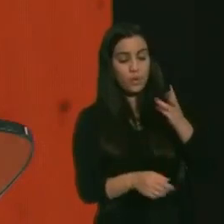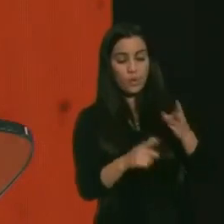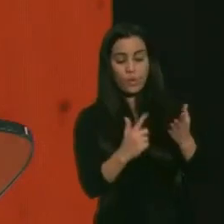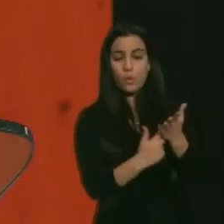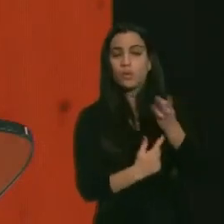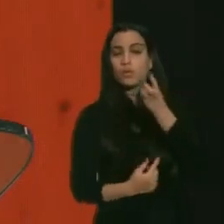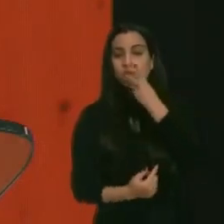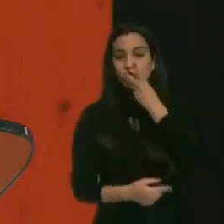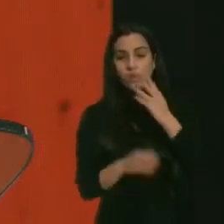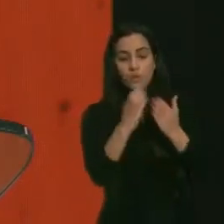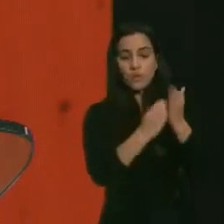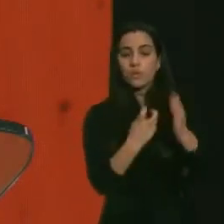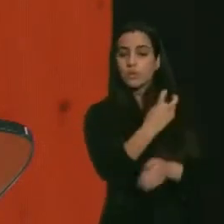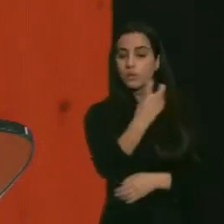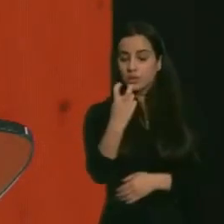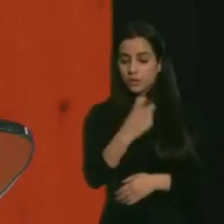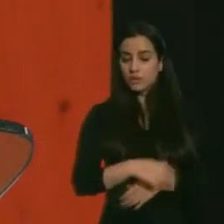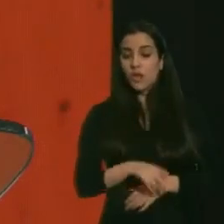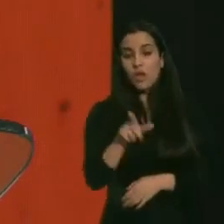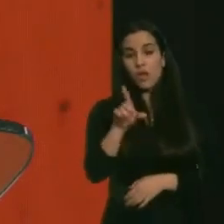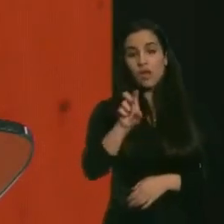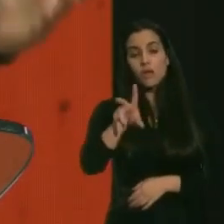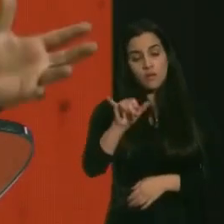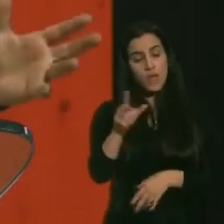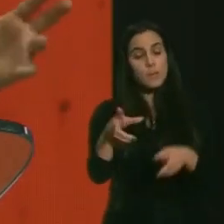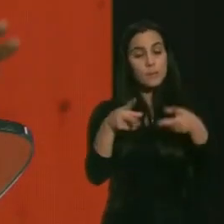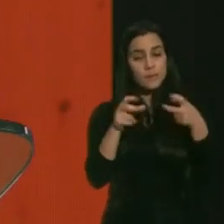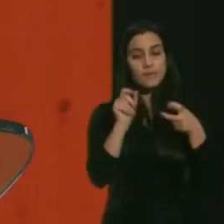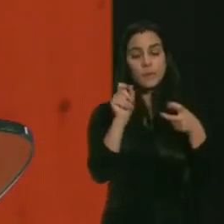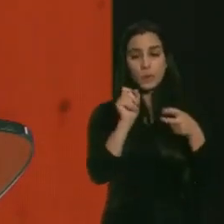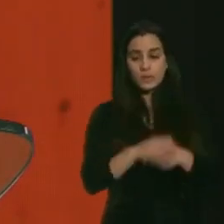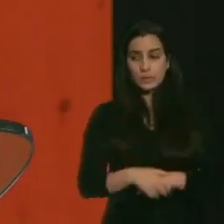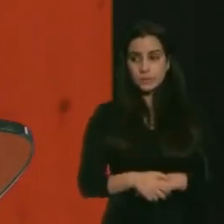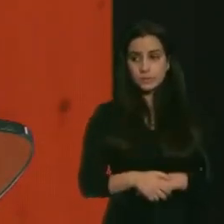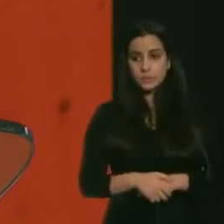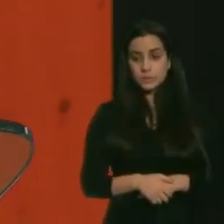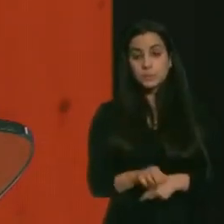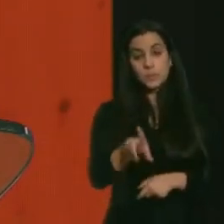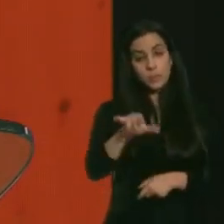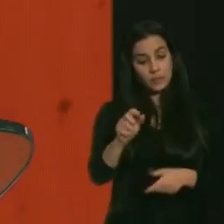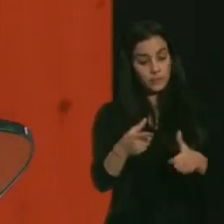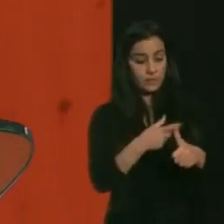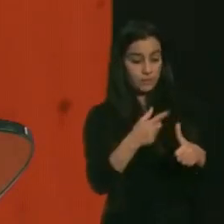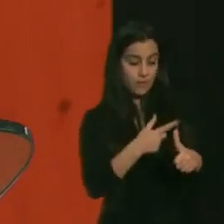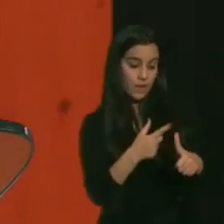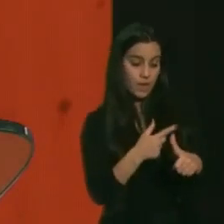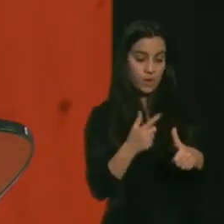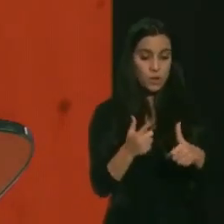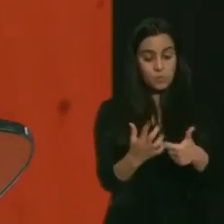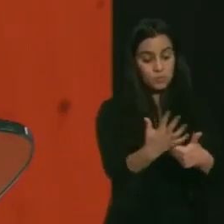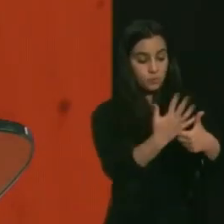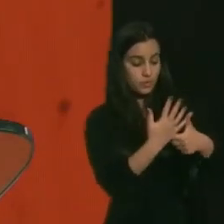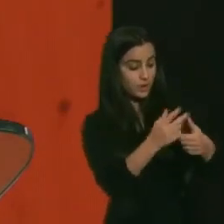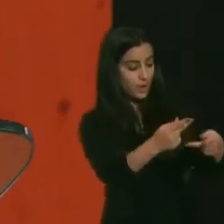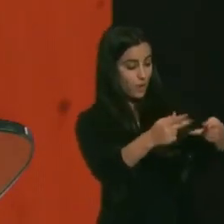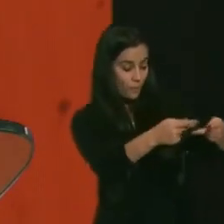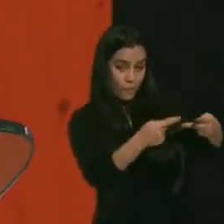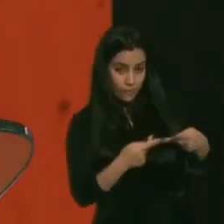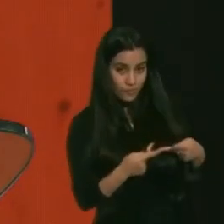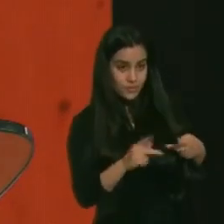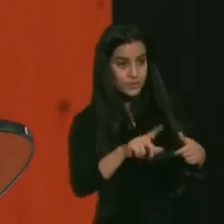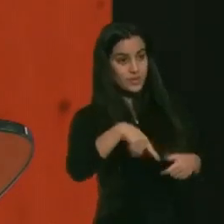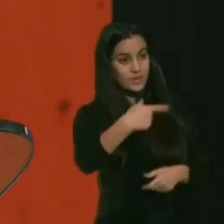o capítulo 55, você vai perceber que ele vai primeiro nos apresentar um convite, depois